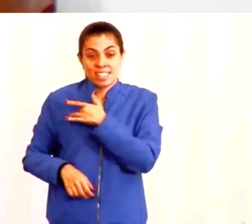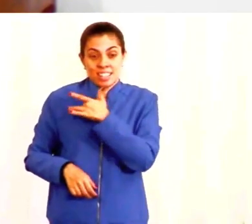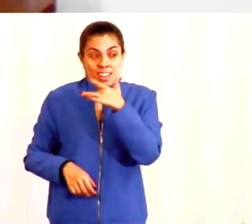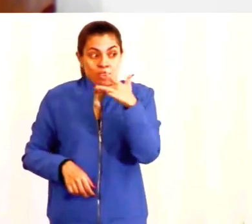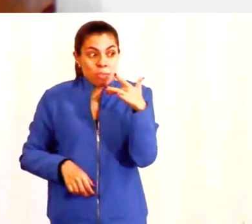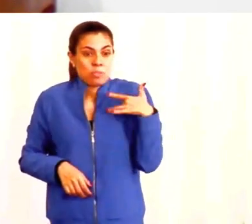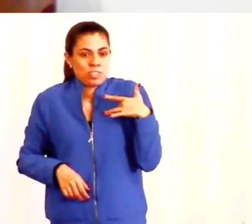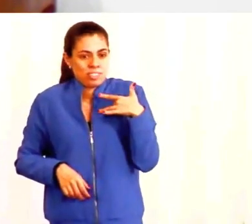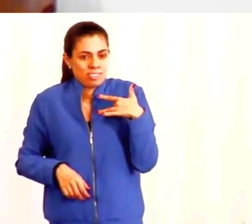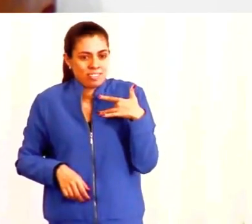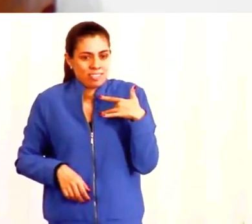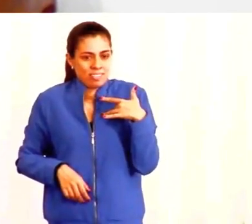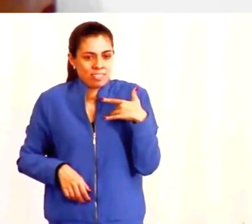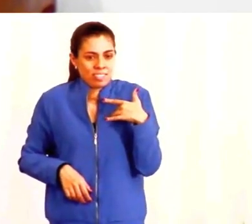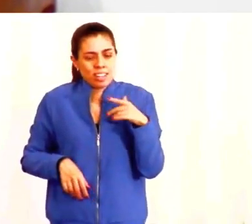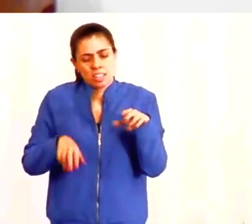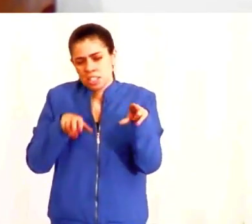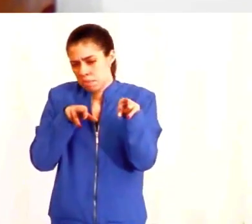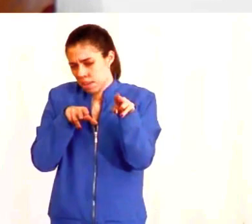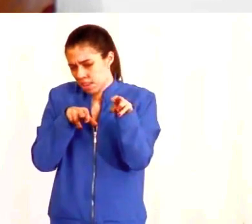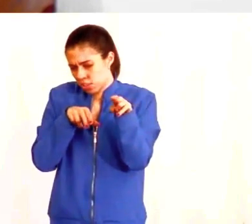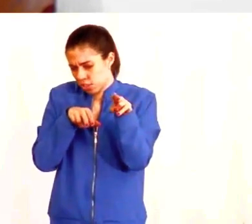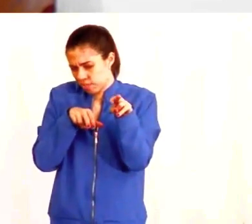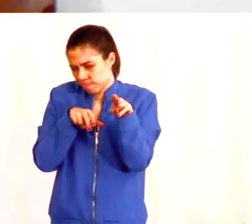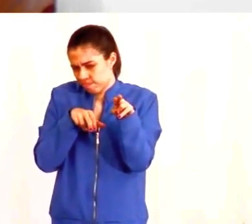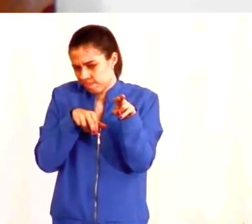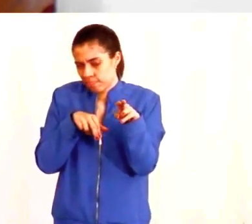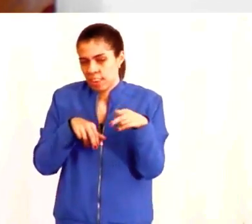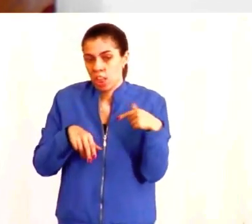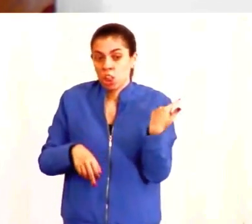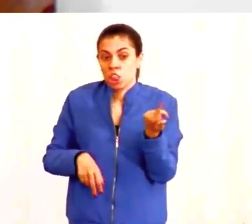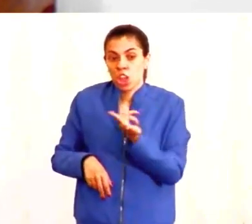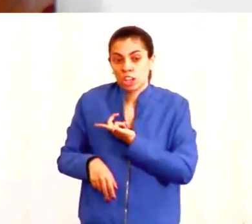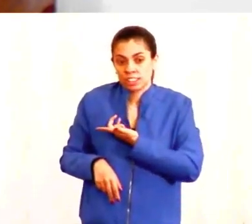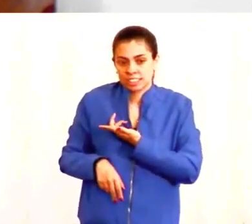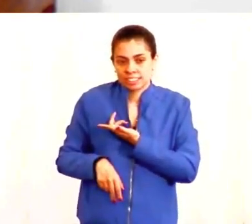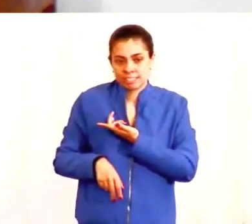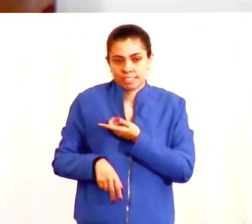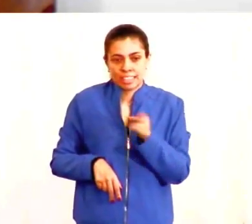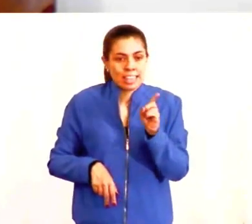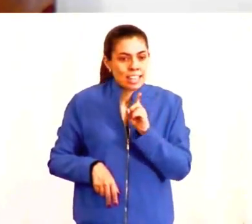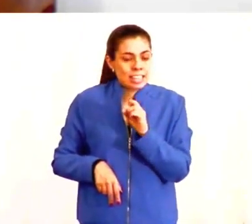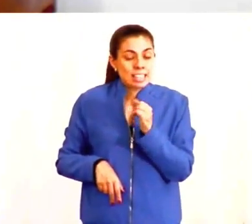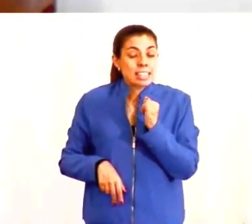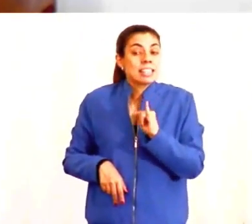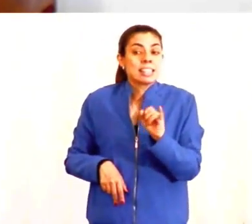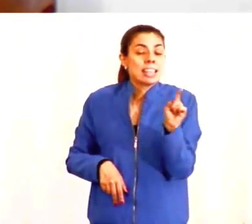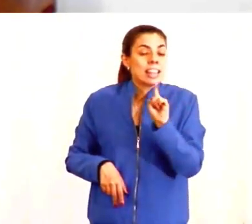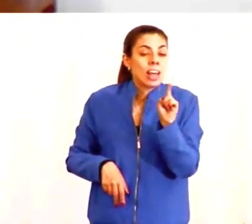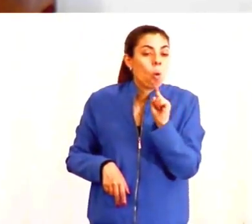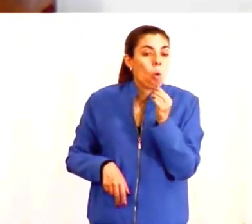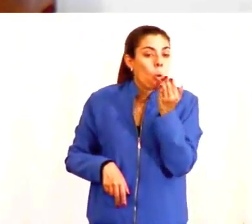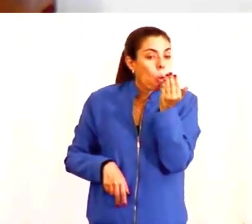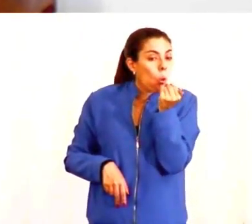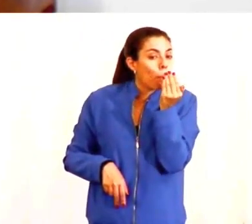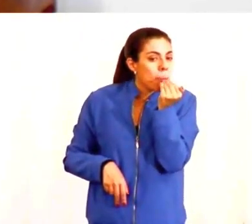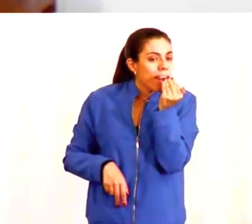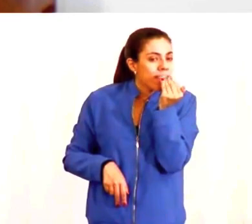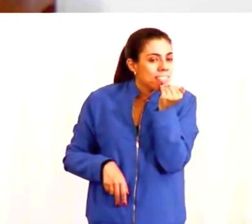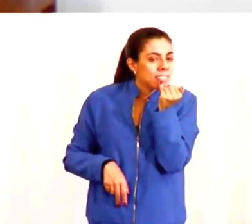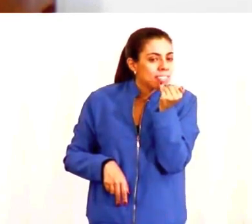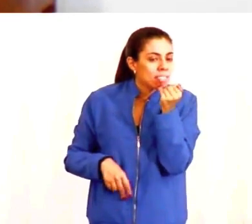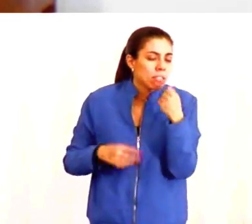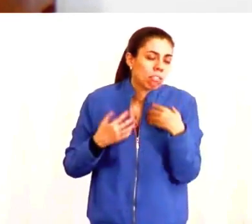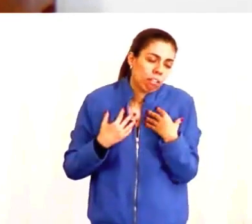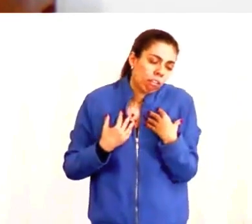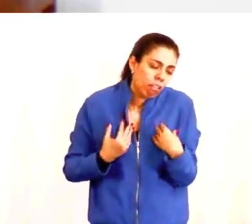no mundo. Se perdermos a ideia do quanto a adoração funciona como um meio de graça